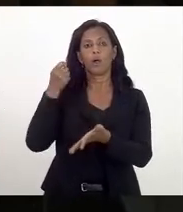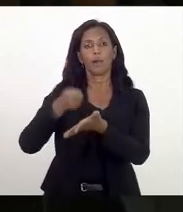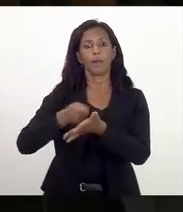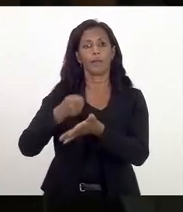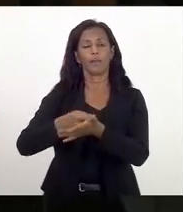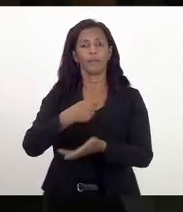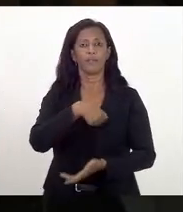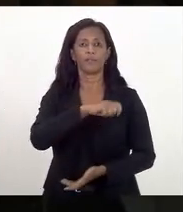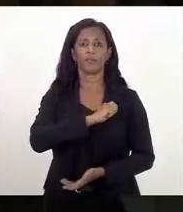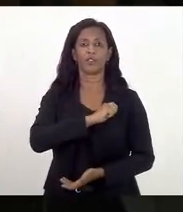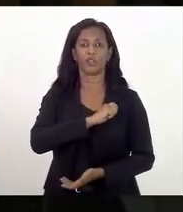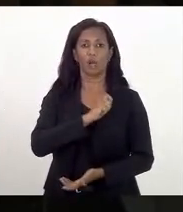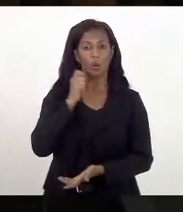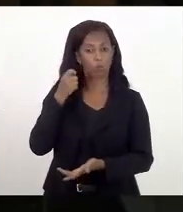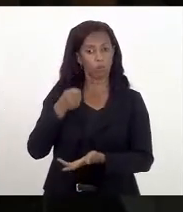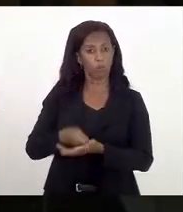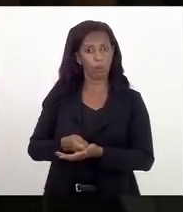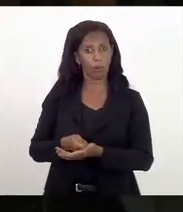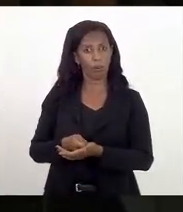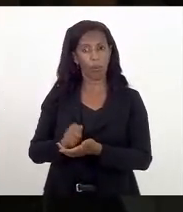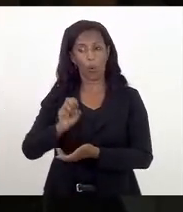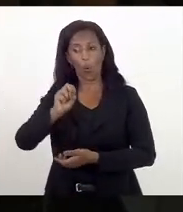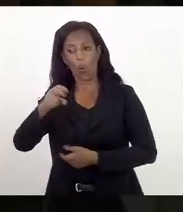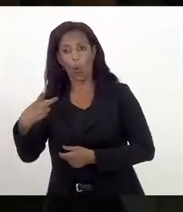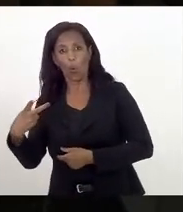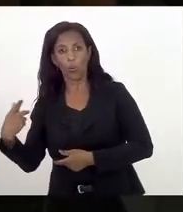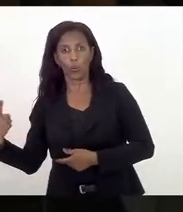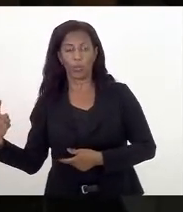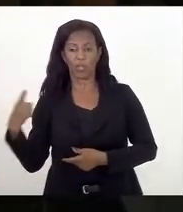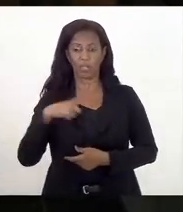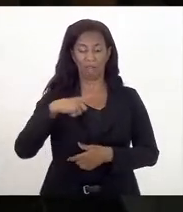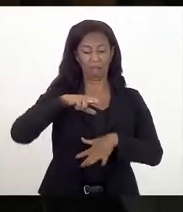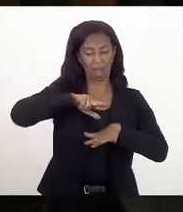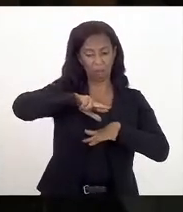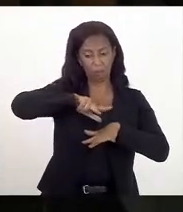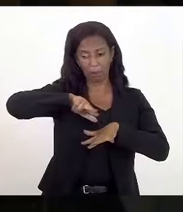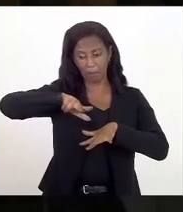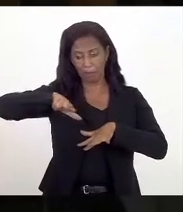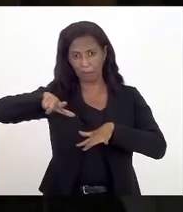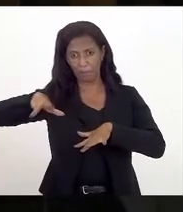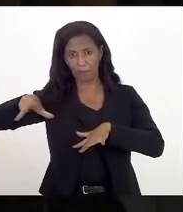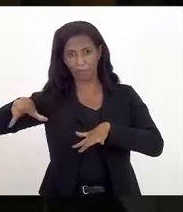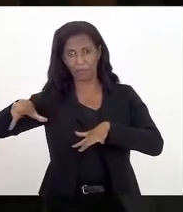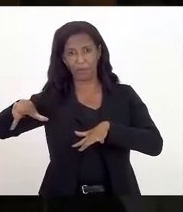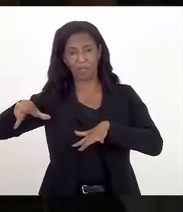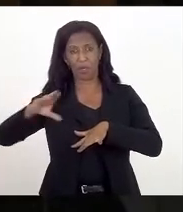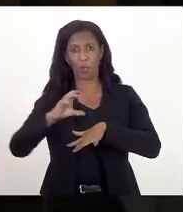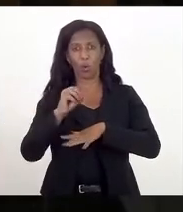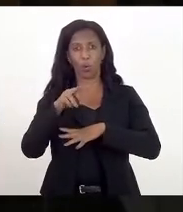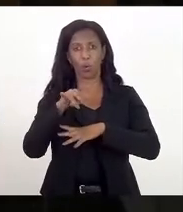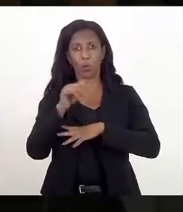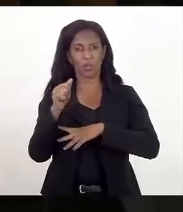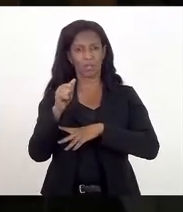fiscal que impõe ou que tenta impor uma série uma série de condicionalidades duríssimas para o